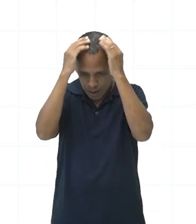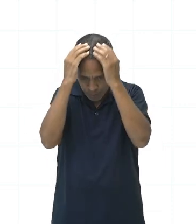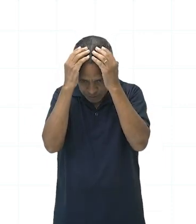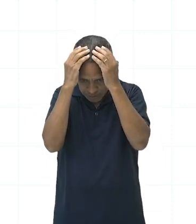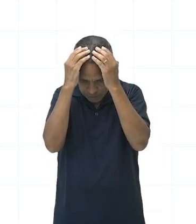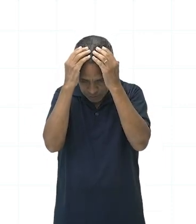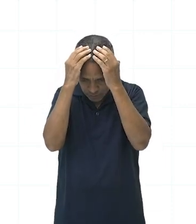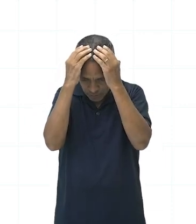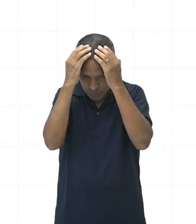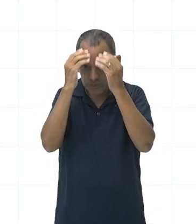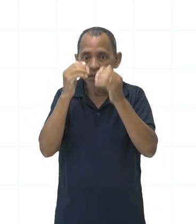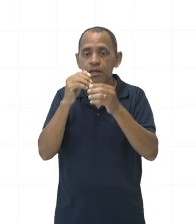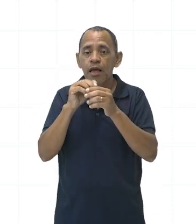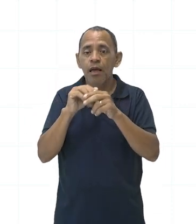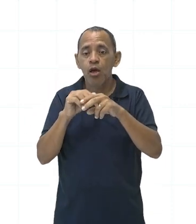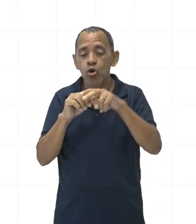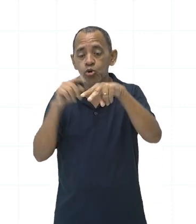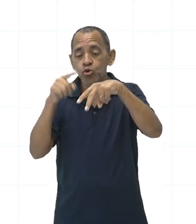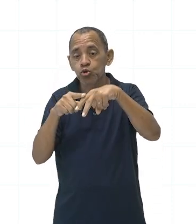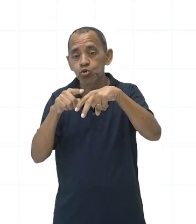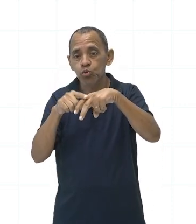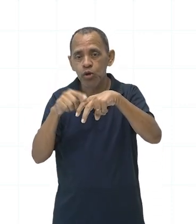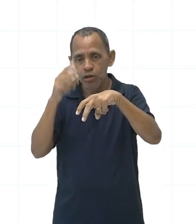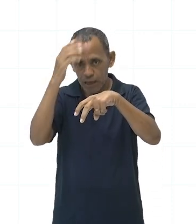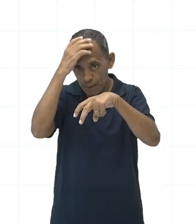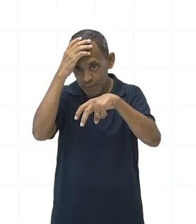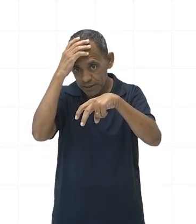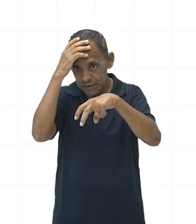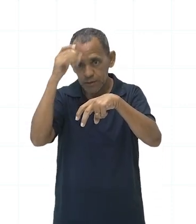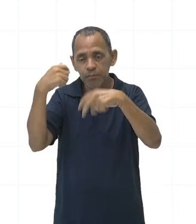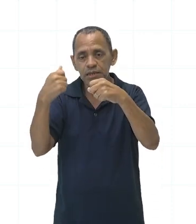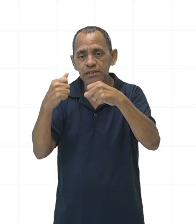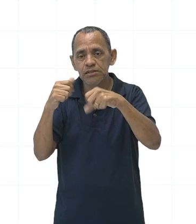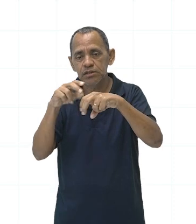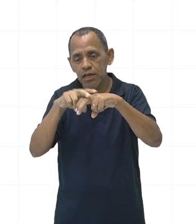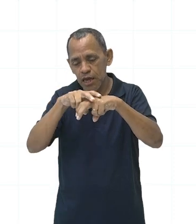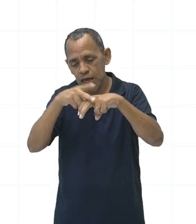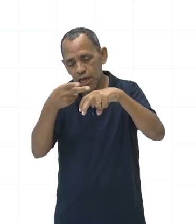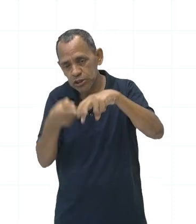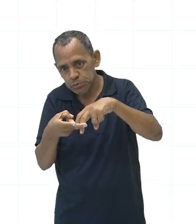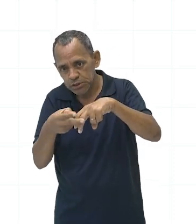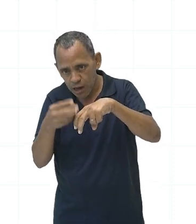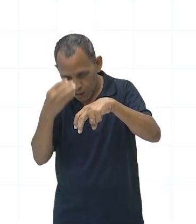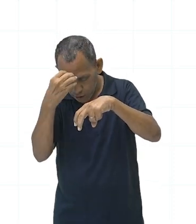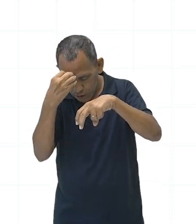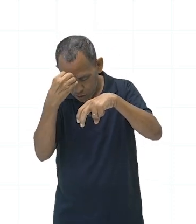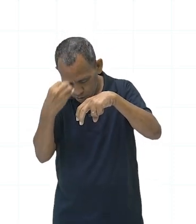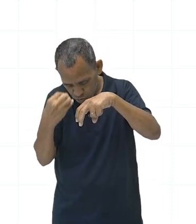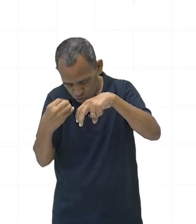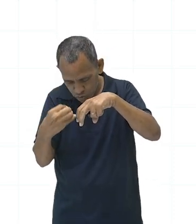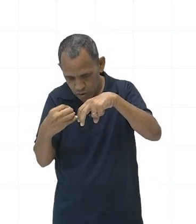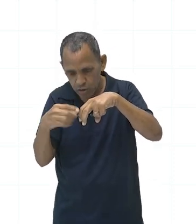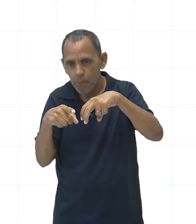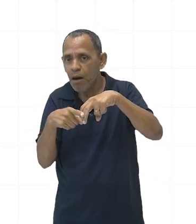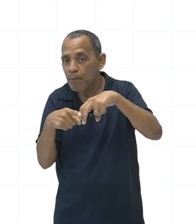mais baixa que os joelhos e fazê-la respirar profundamente até que passe o mal-estar.